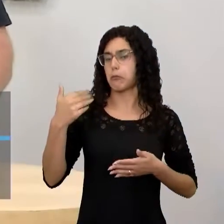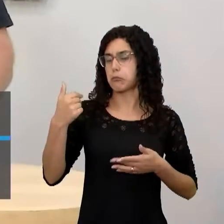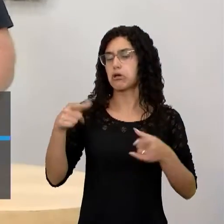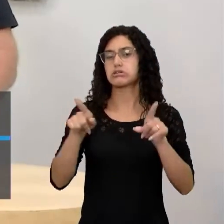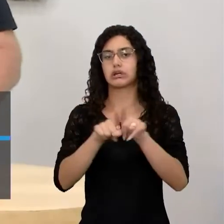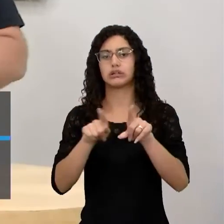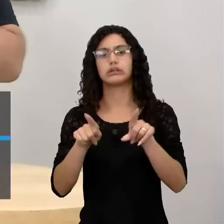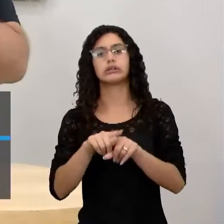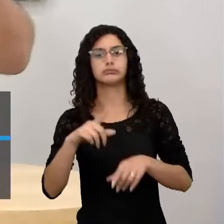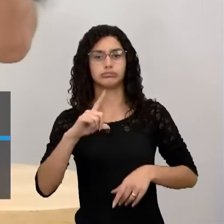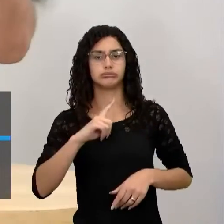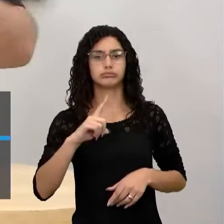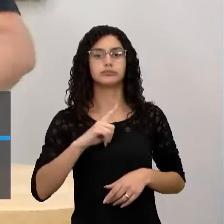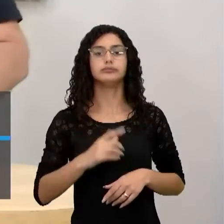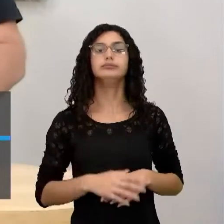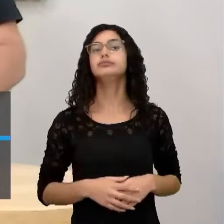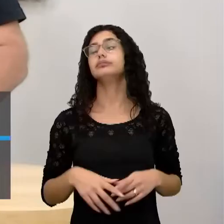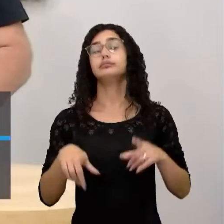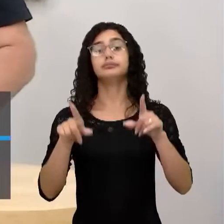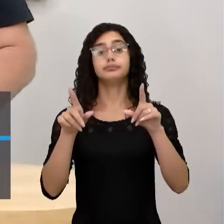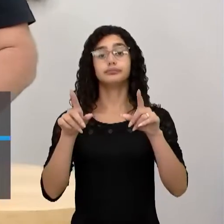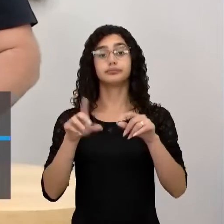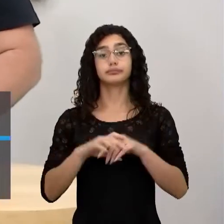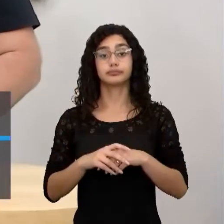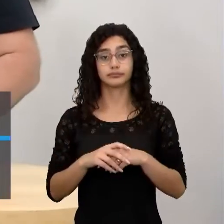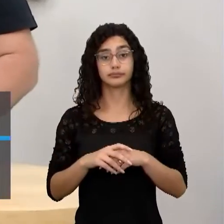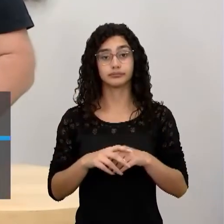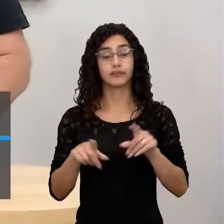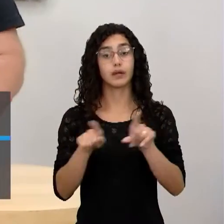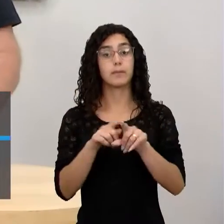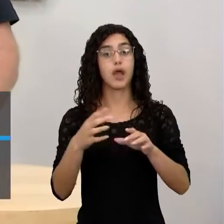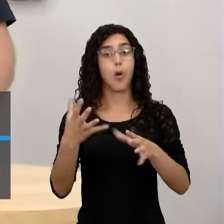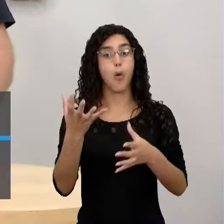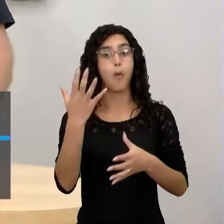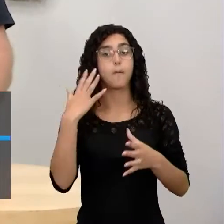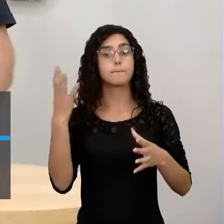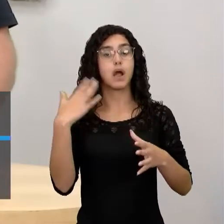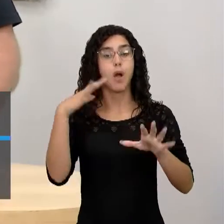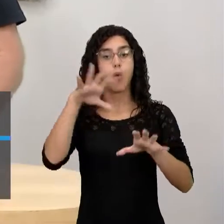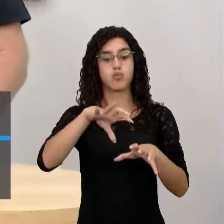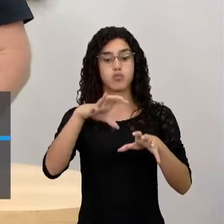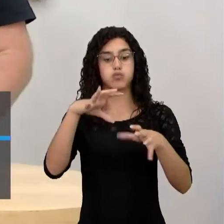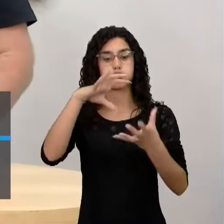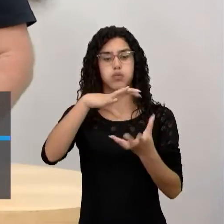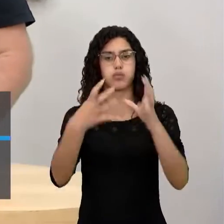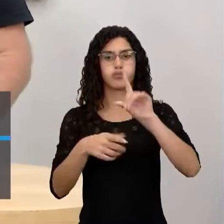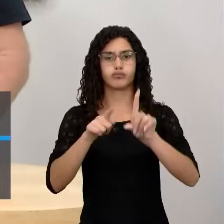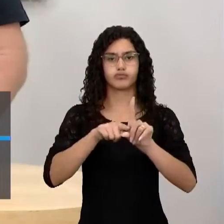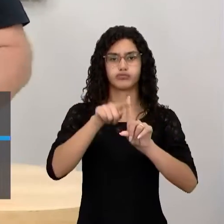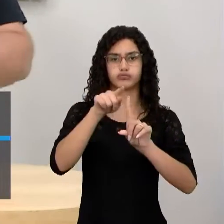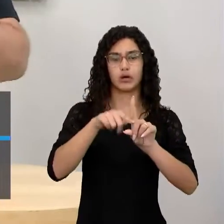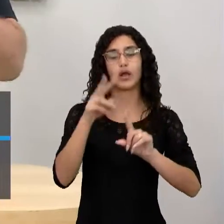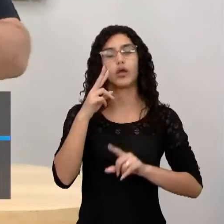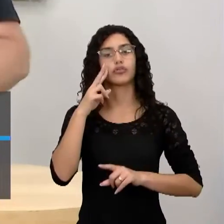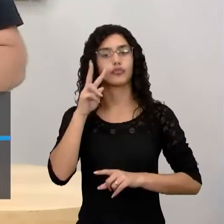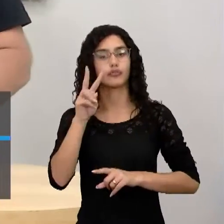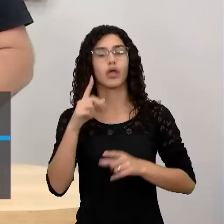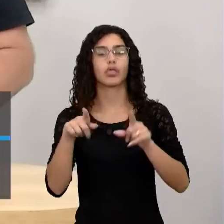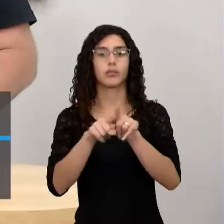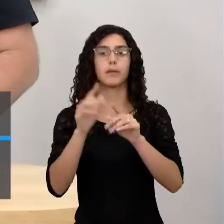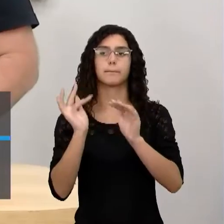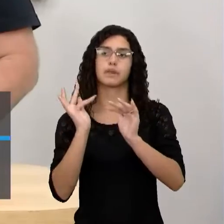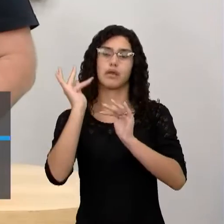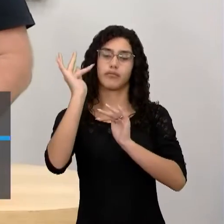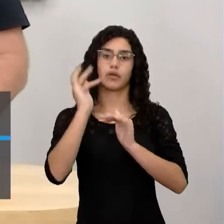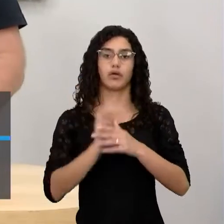da poluição e principalmente do aquecimento global. Mas a gente vai ver isso aí mais para frente, então a gente vai explicar um pouquinho